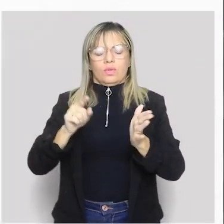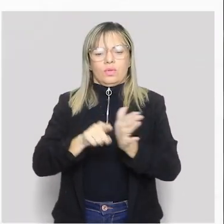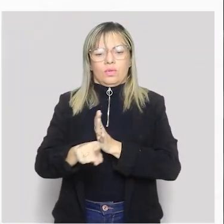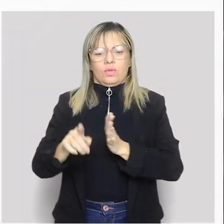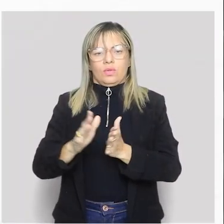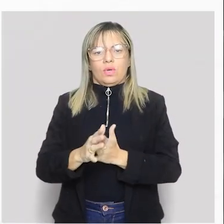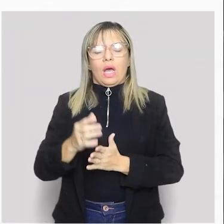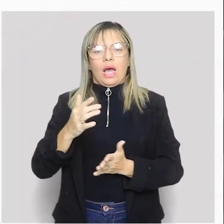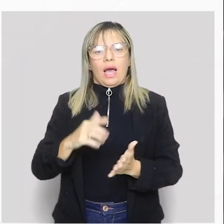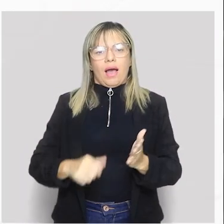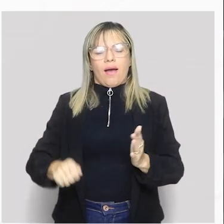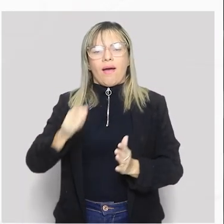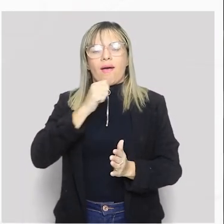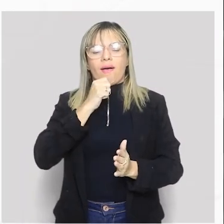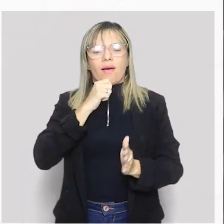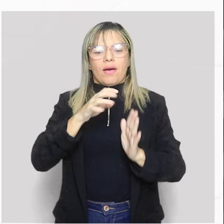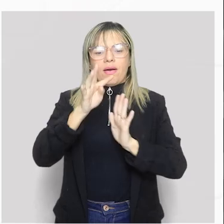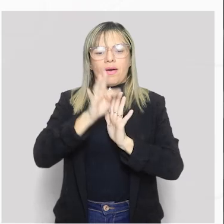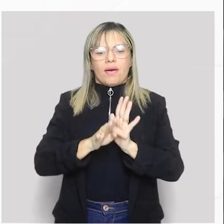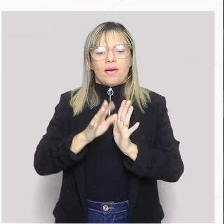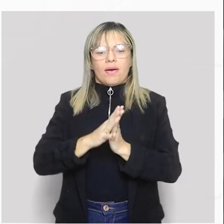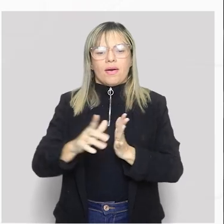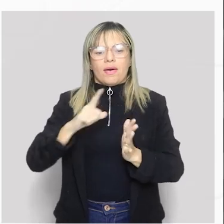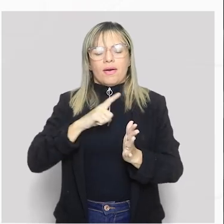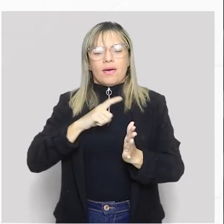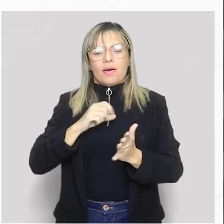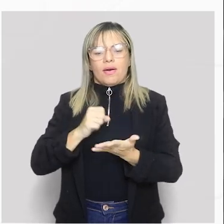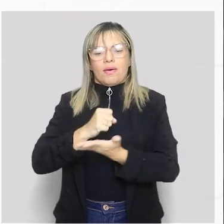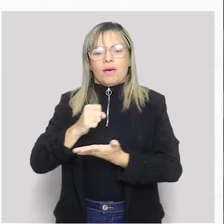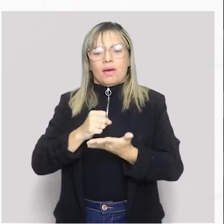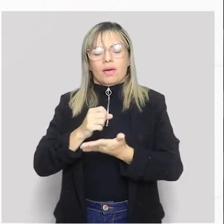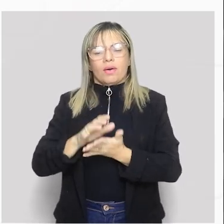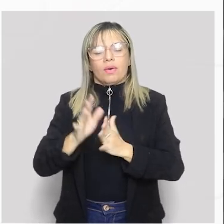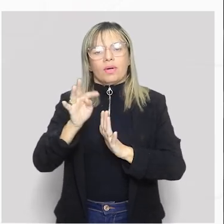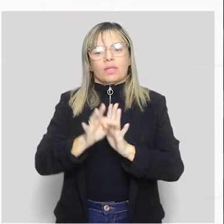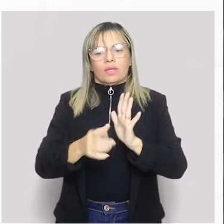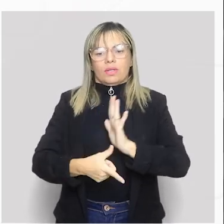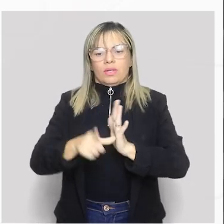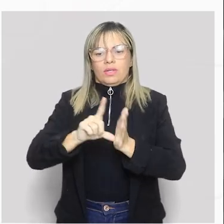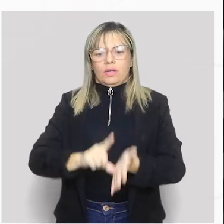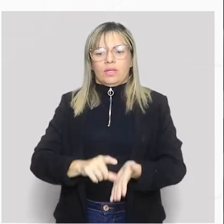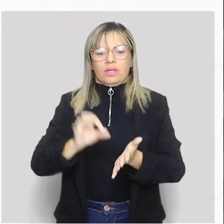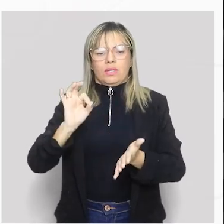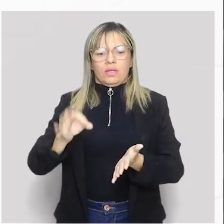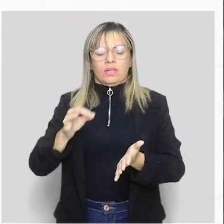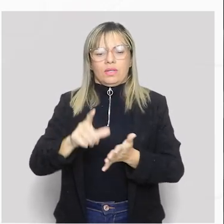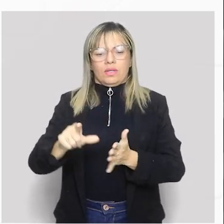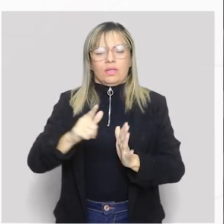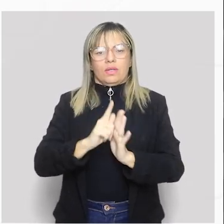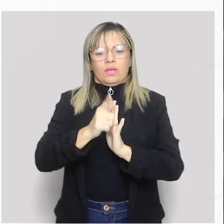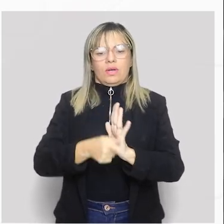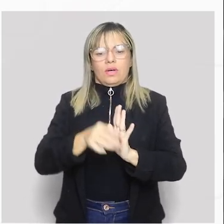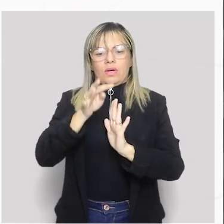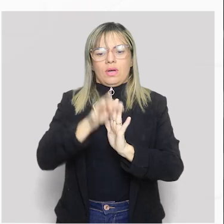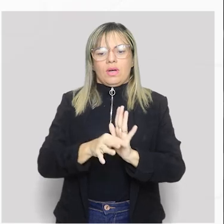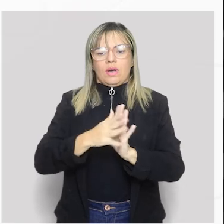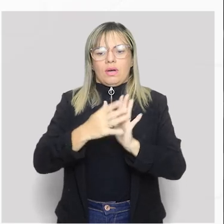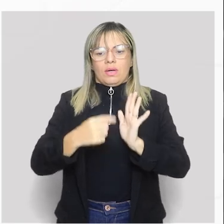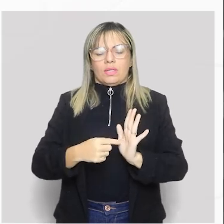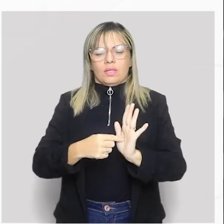esse mesmo texto. Tendo como base o texto anterior, é correto afirmar que esse gênero